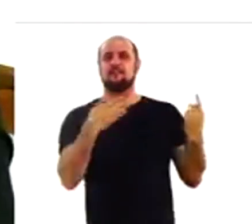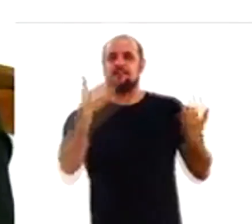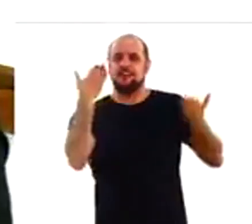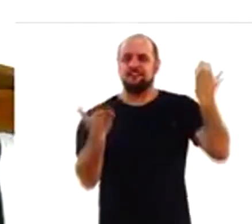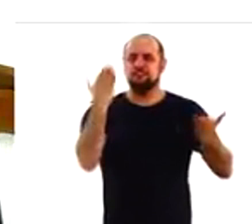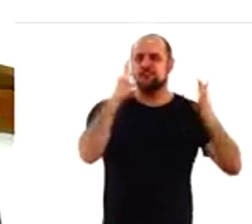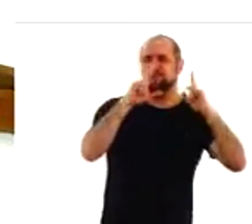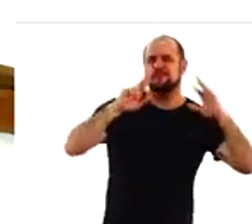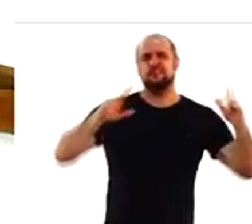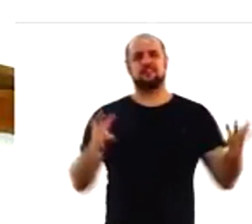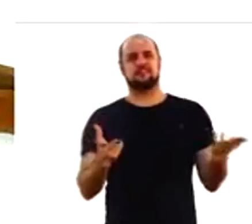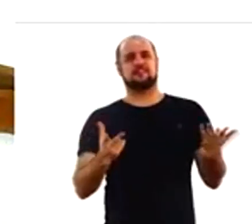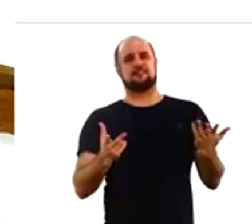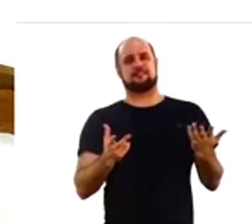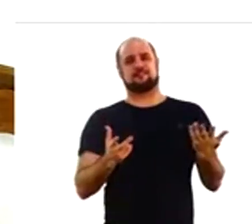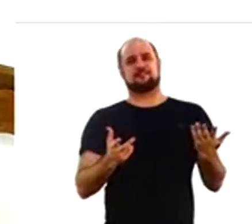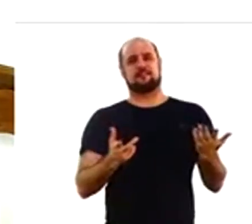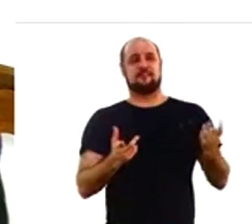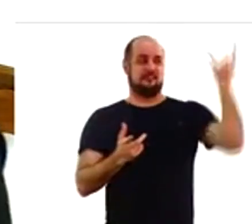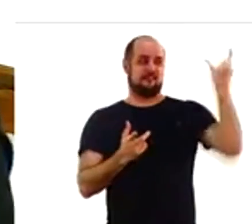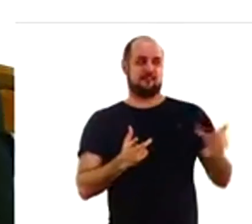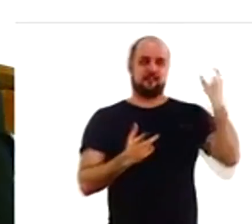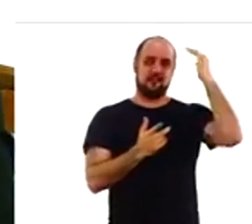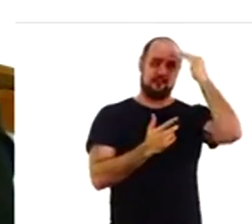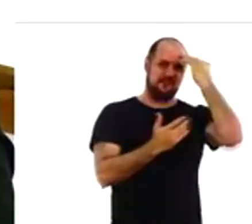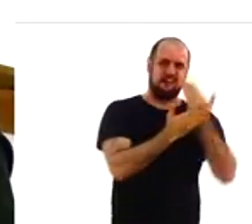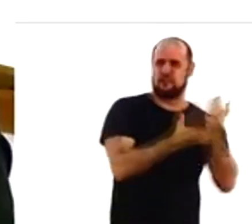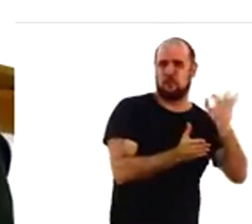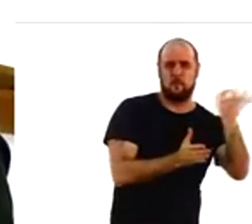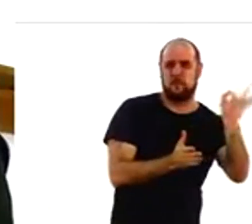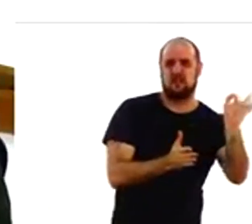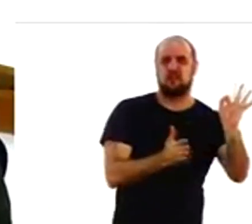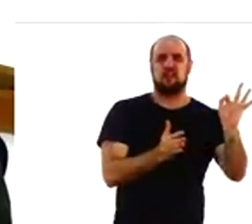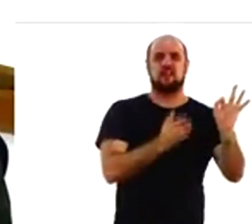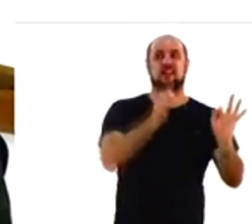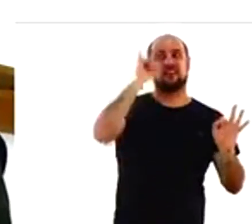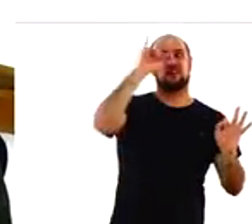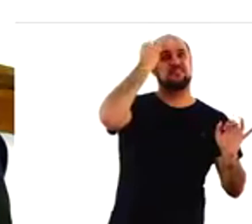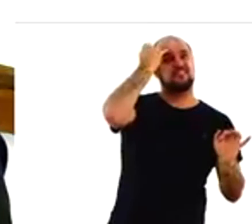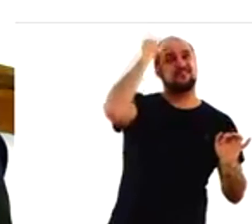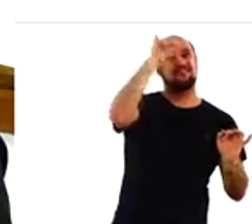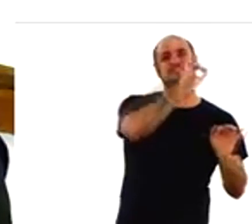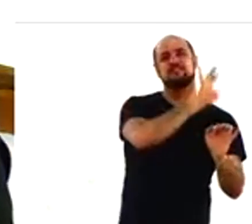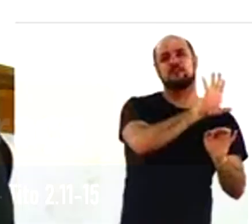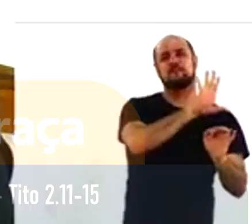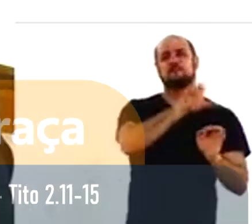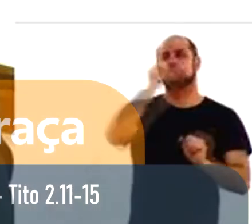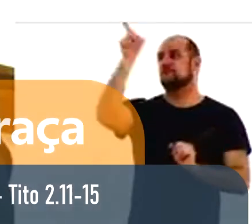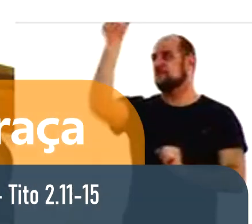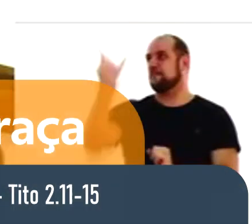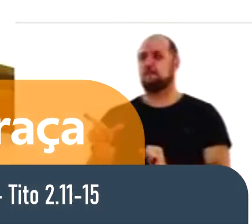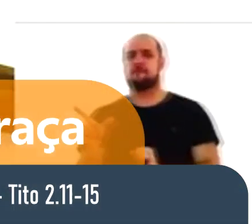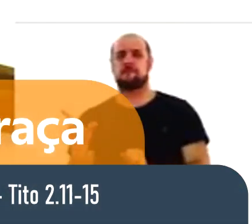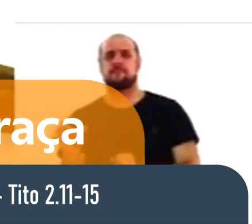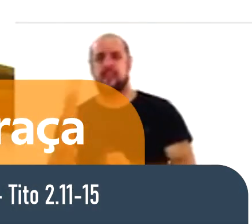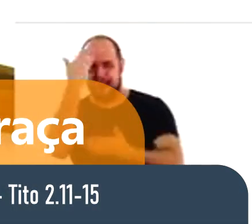para um, Deus é um conceito qualquer. Para outro, Deus é um fato real. O